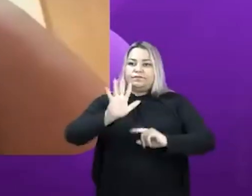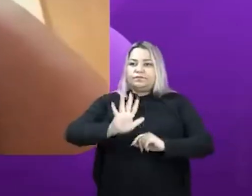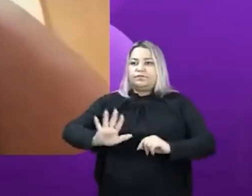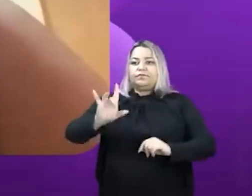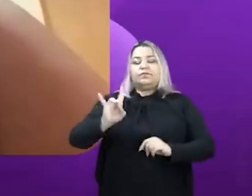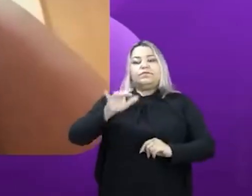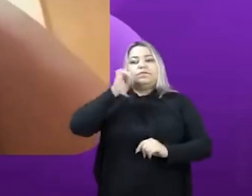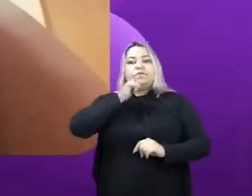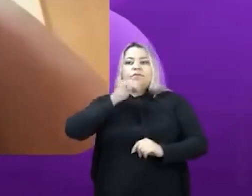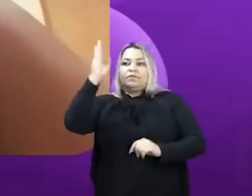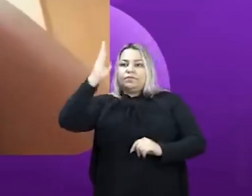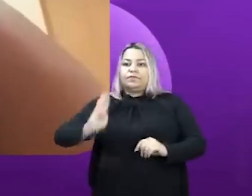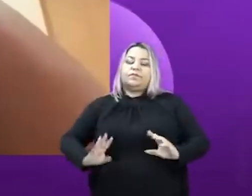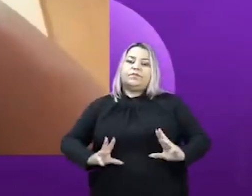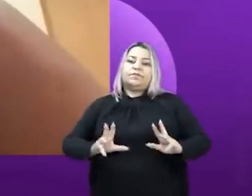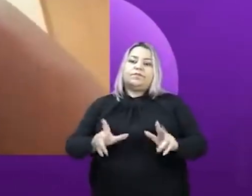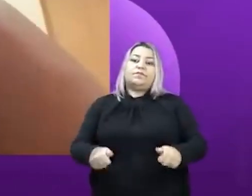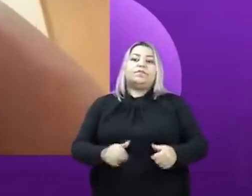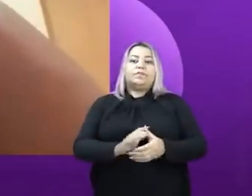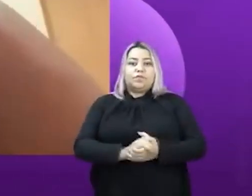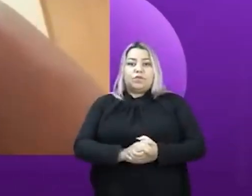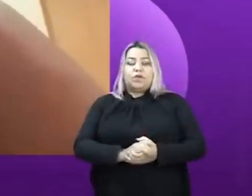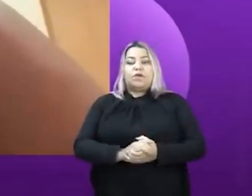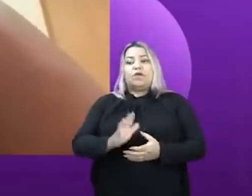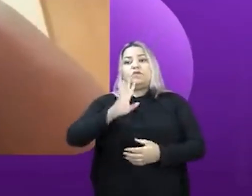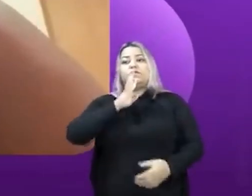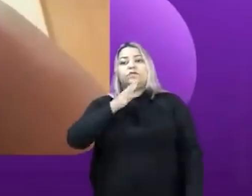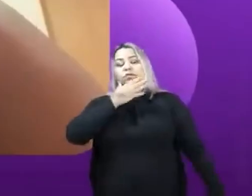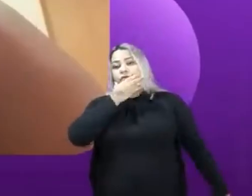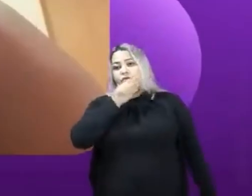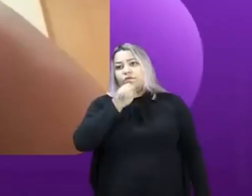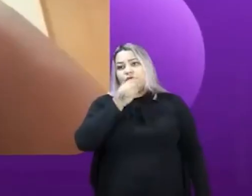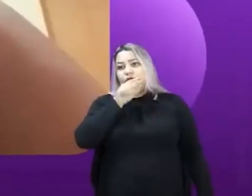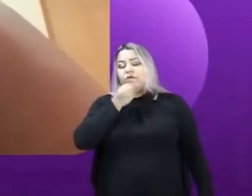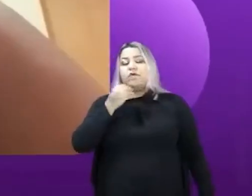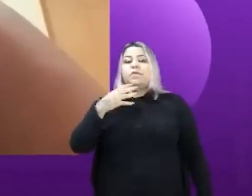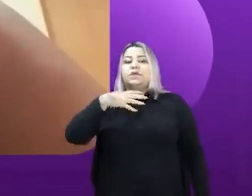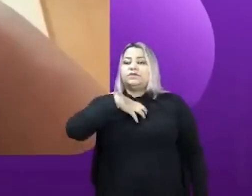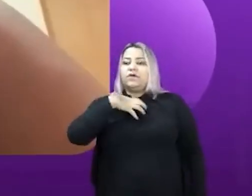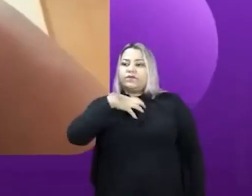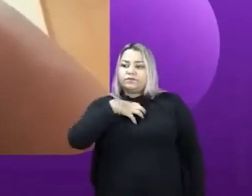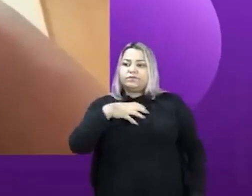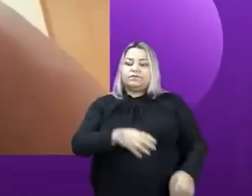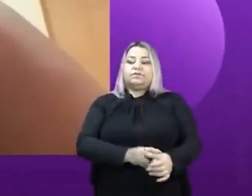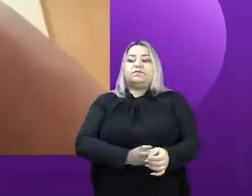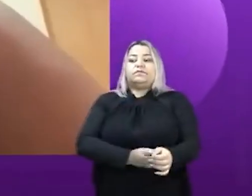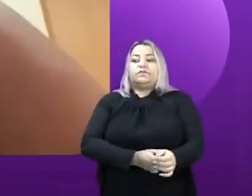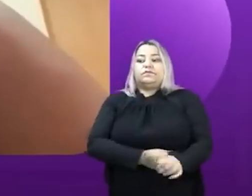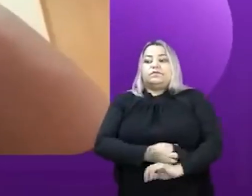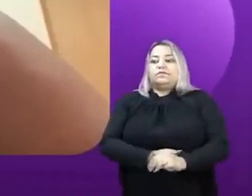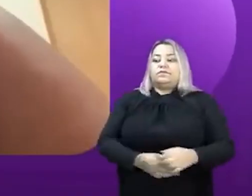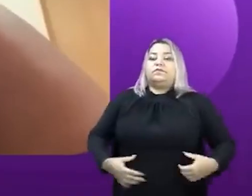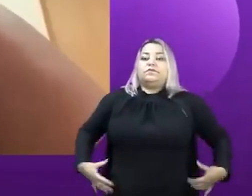de mulheres, que é do Brasil todo. E aí eu conheci um rapaz em Salvador